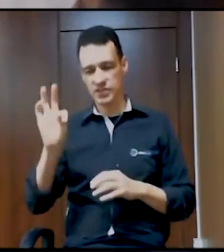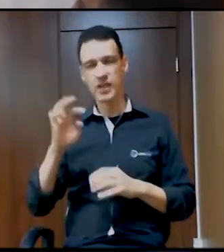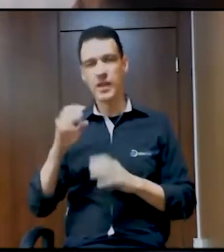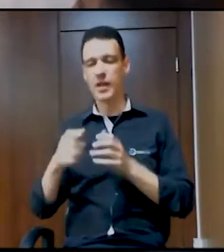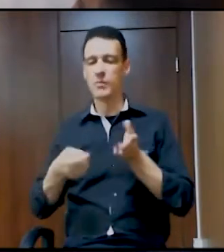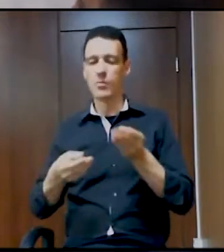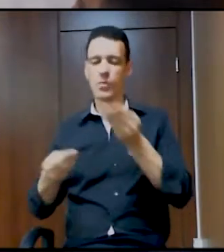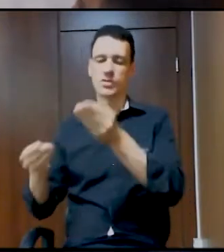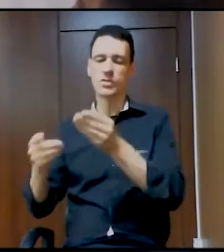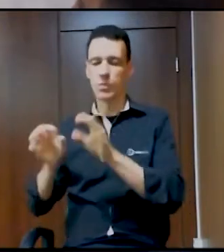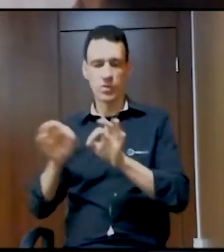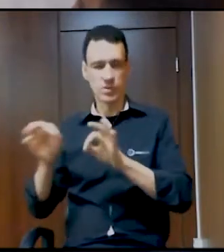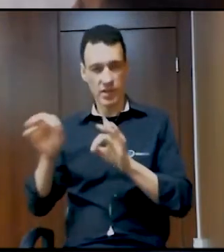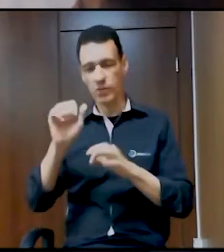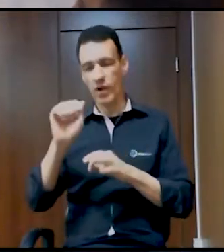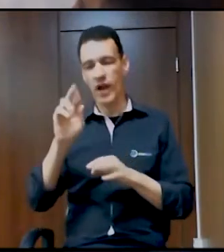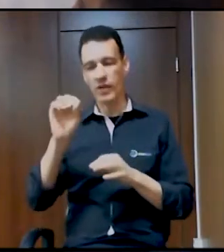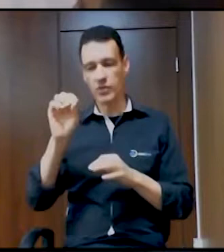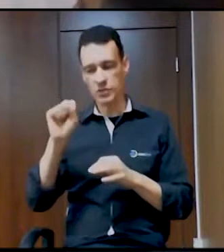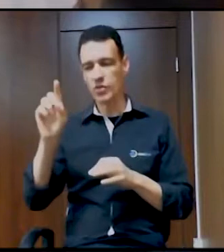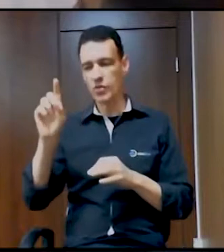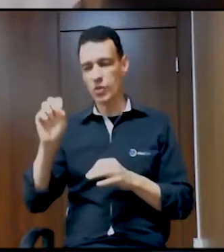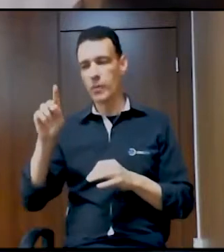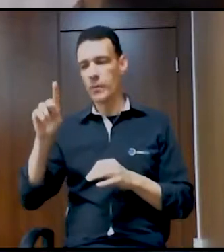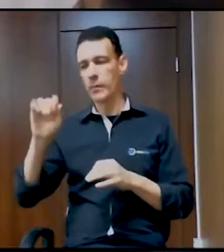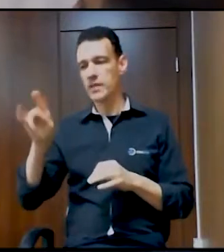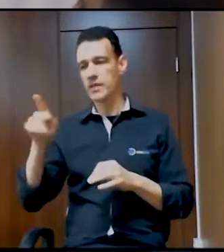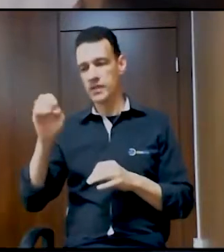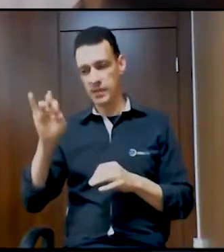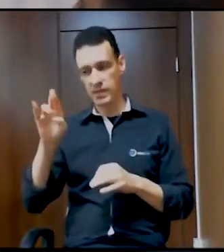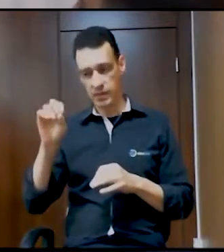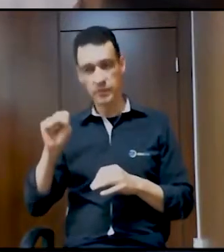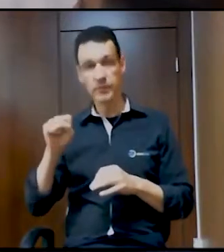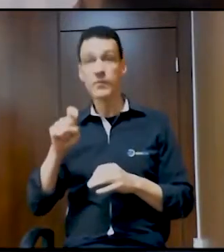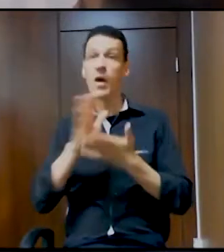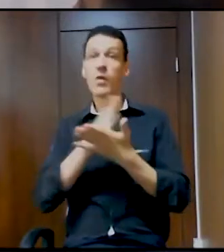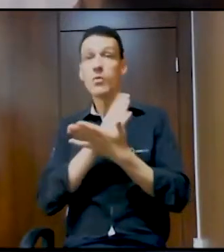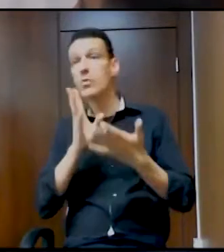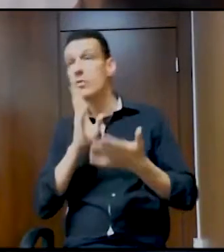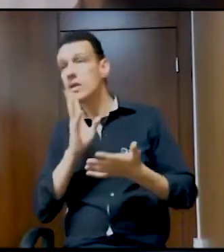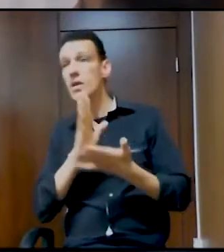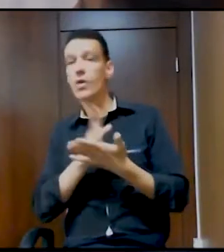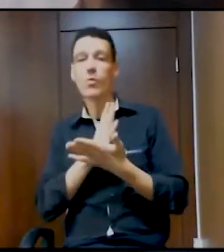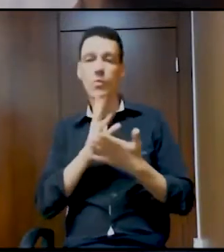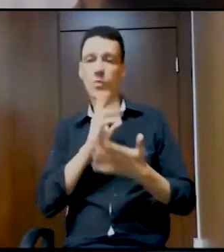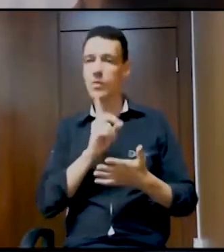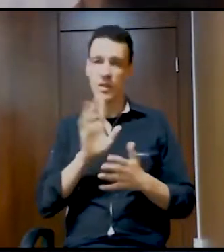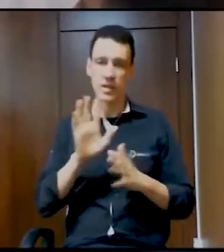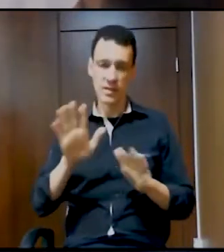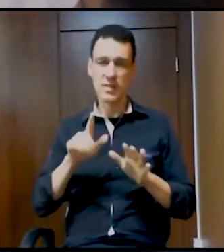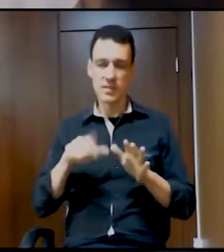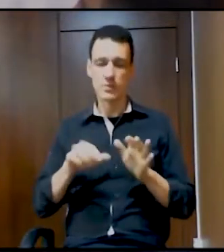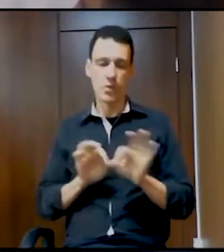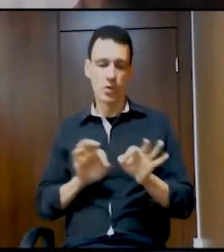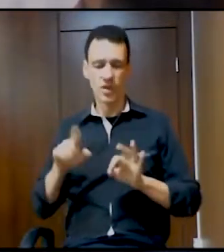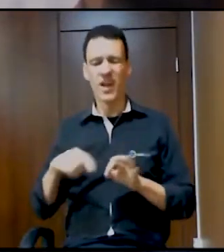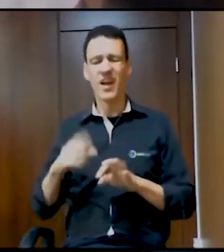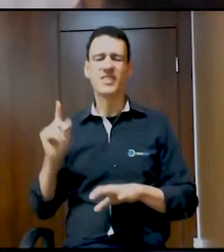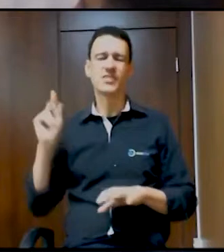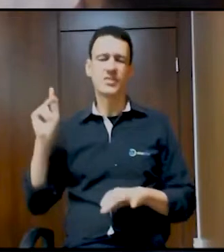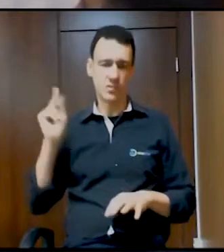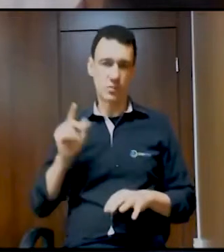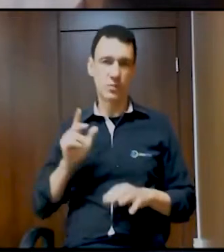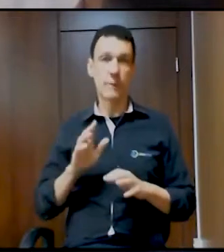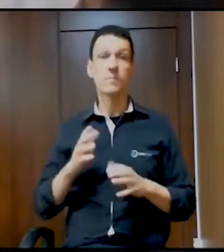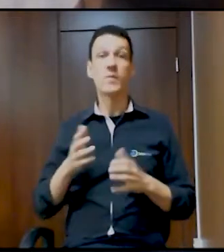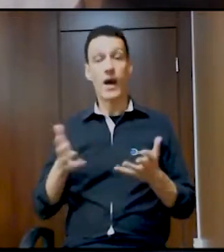do Arco de Pinheiros. Acho que alguns, não sei se os companheiros que estão aqui estão sabendo desse projeto, que já é bem antigo e